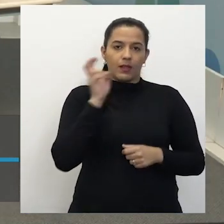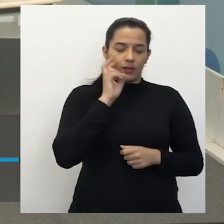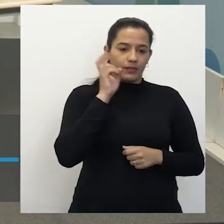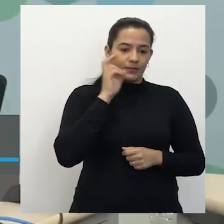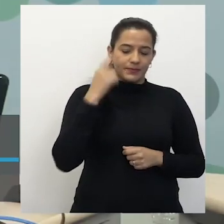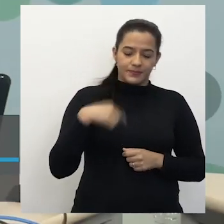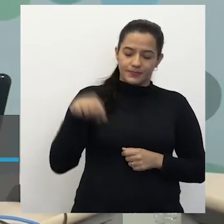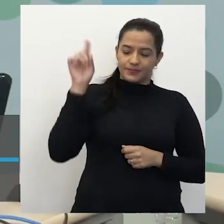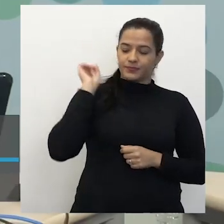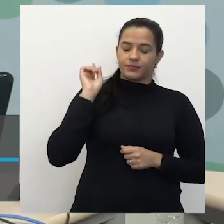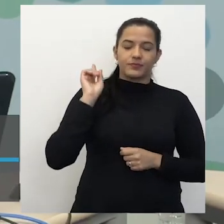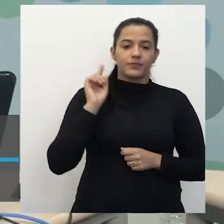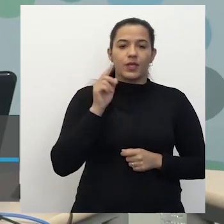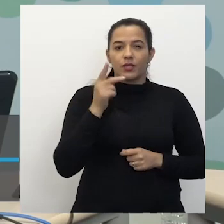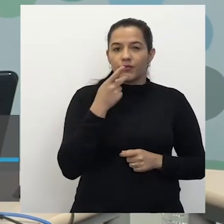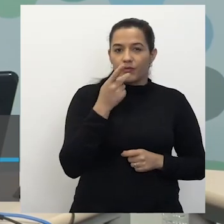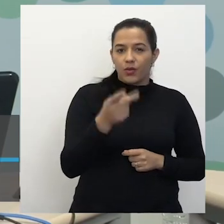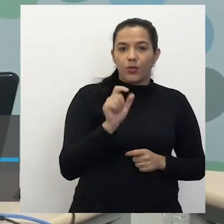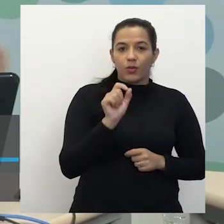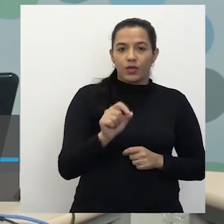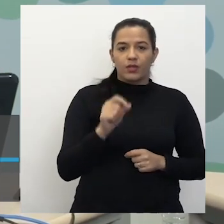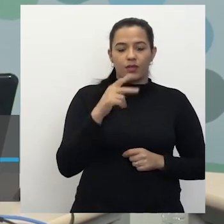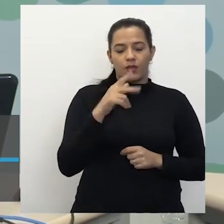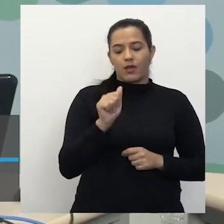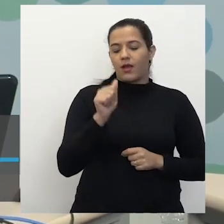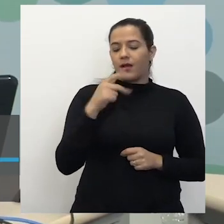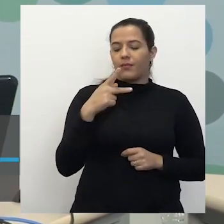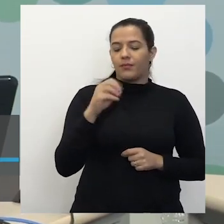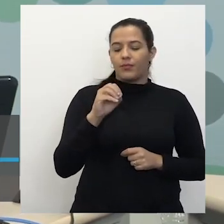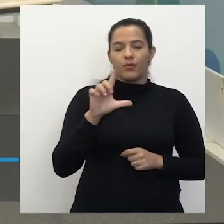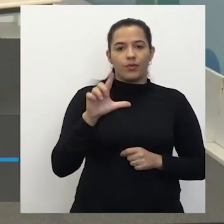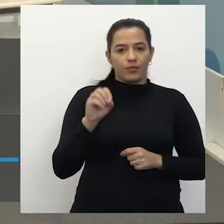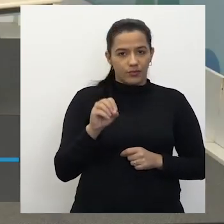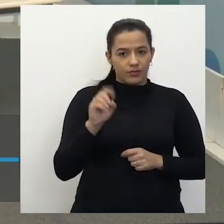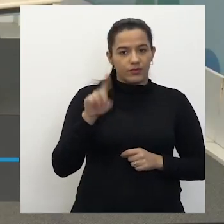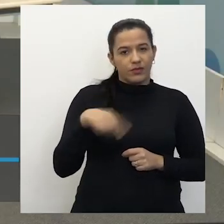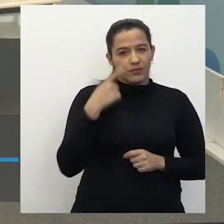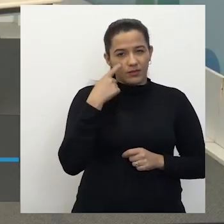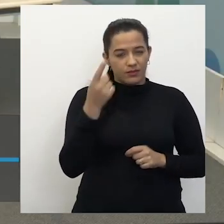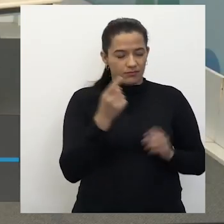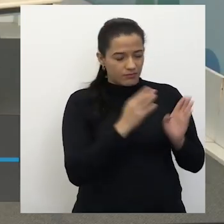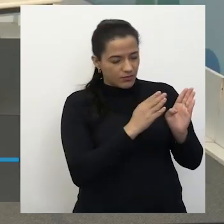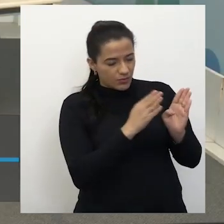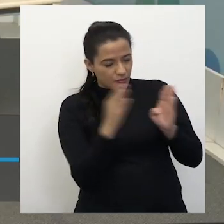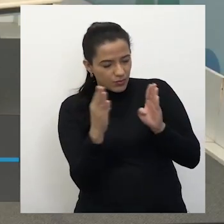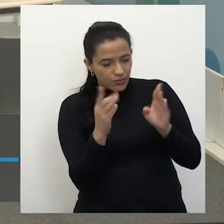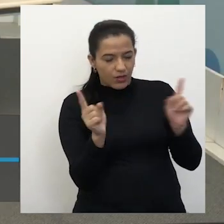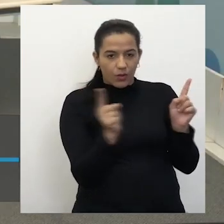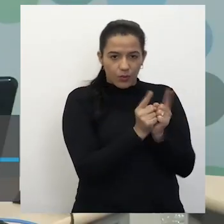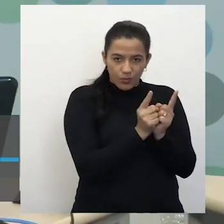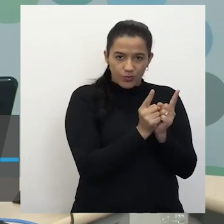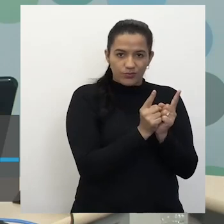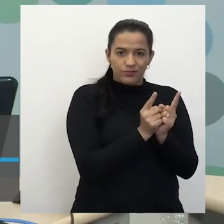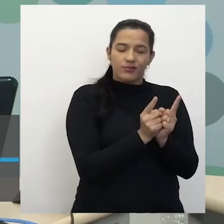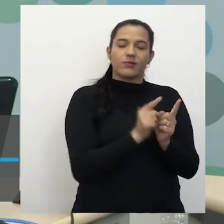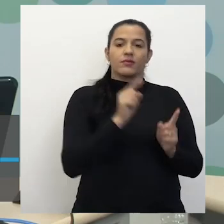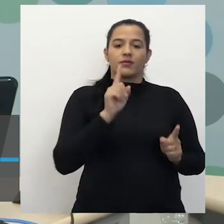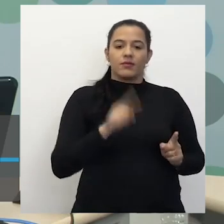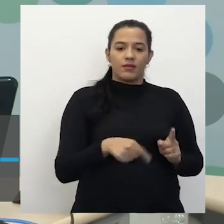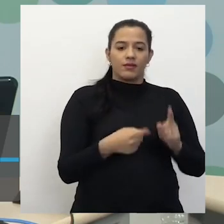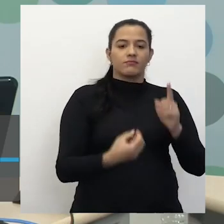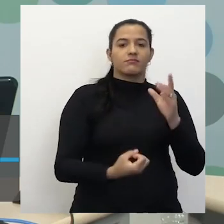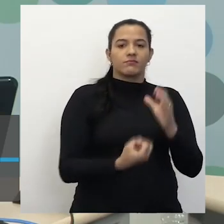falou sobre o Apólogo pela primeira vez? Sim. A gente não passou um trailer? Um trailer, exato. Um trailer honesto, porque foi aquela obra lá que